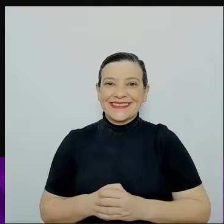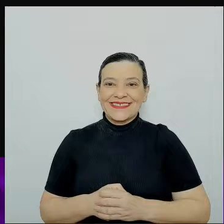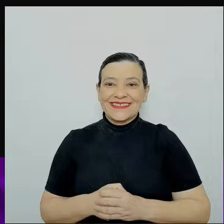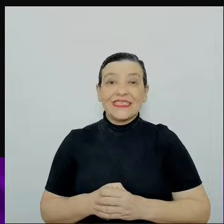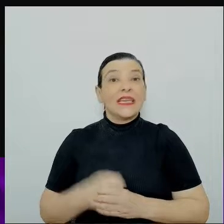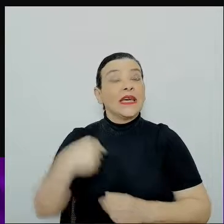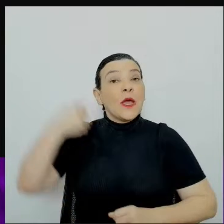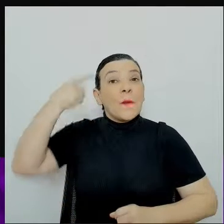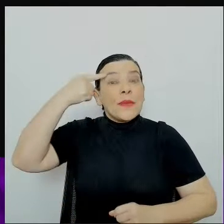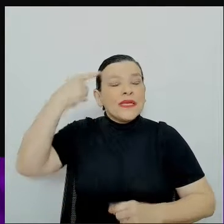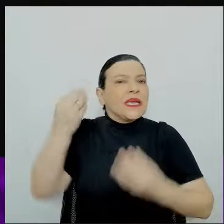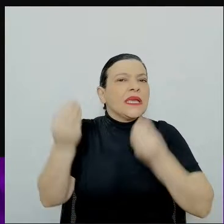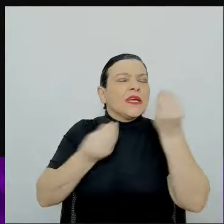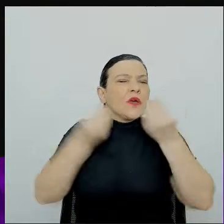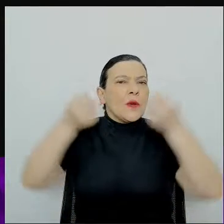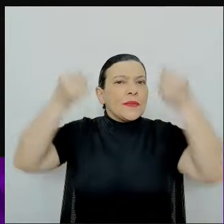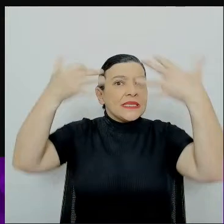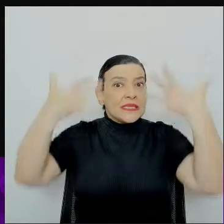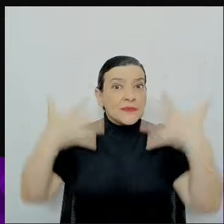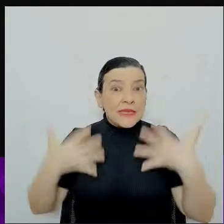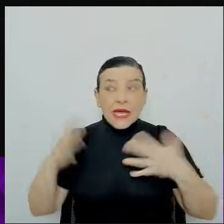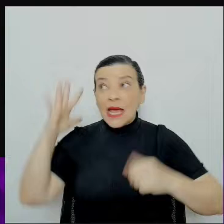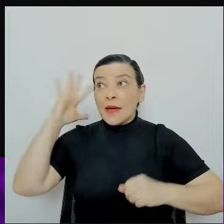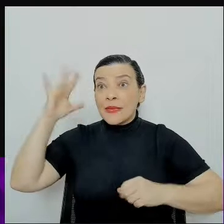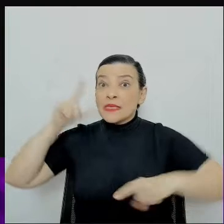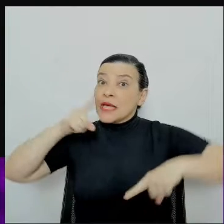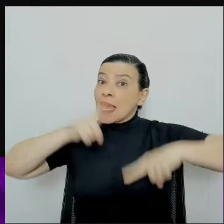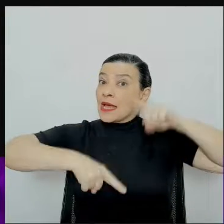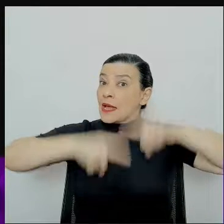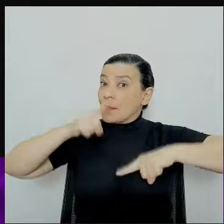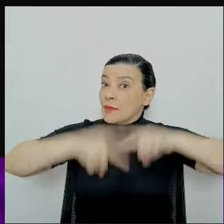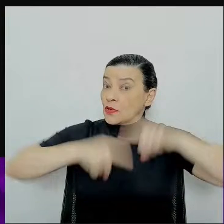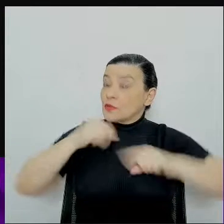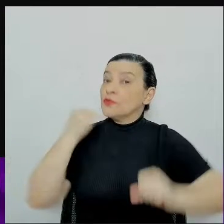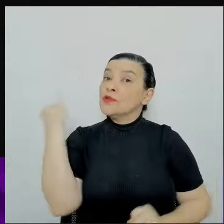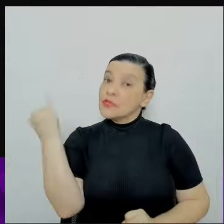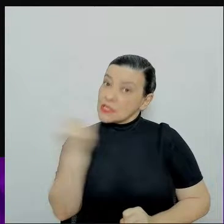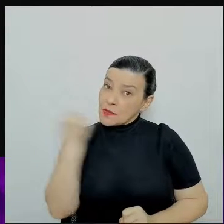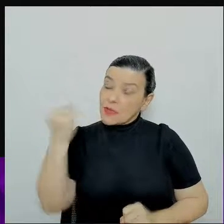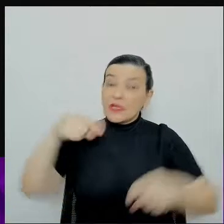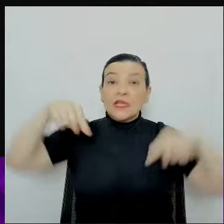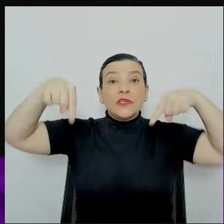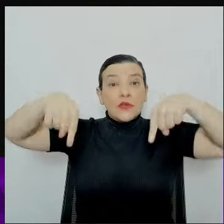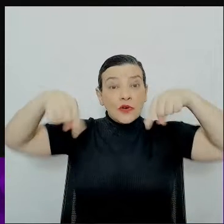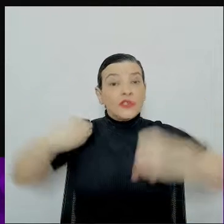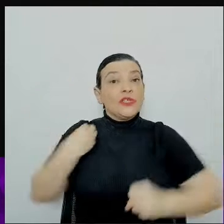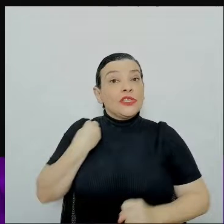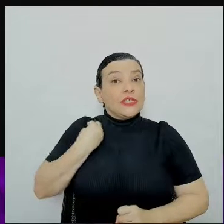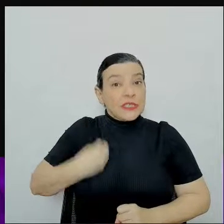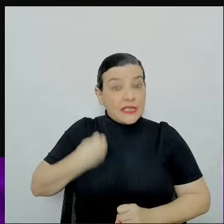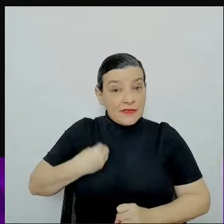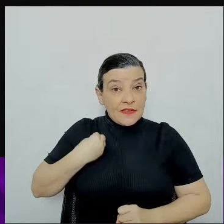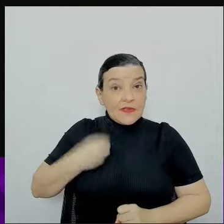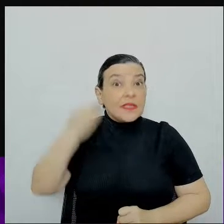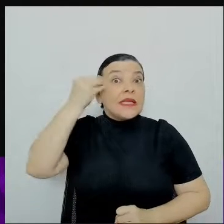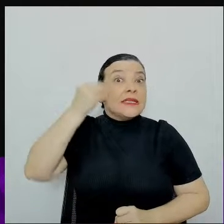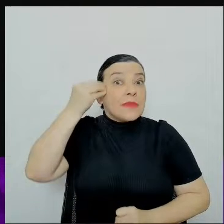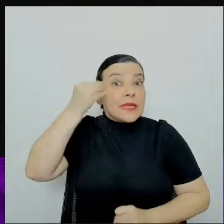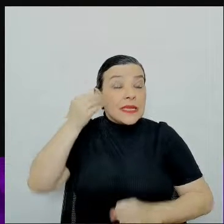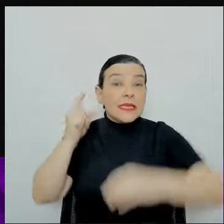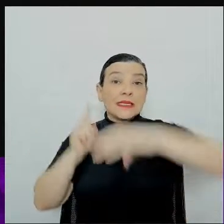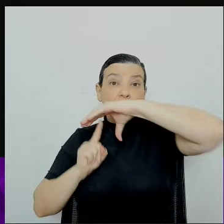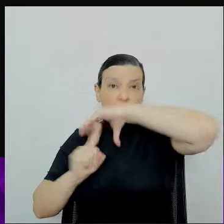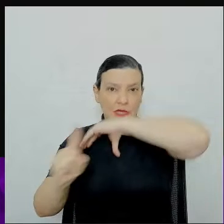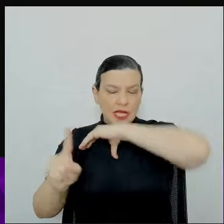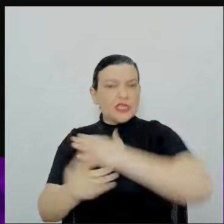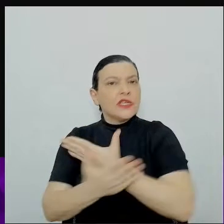o quanto pensar em produtos não é mais suficiente. A gente está vivendo em uma era da experiência do cliente, né? Então, se